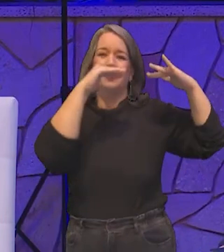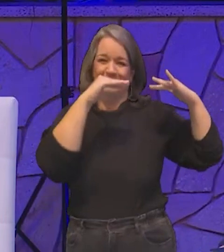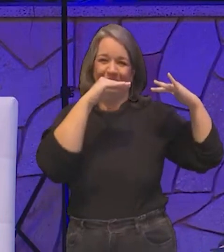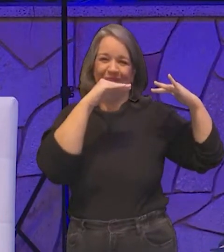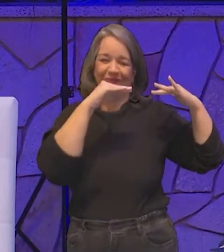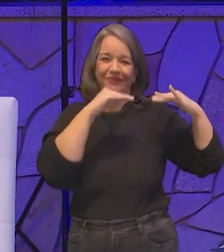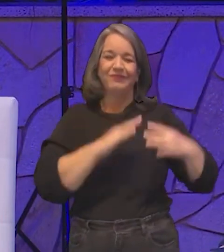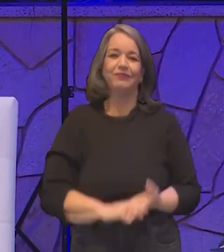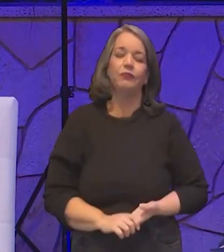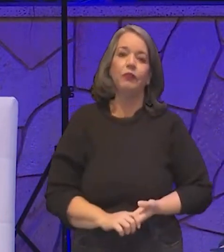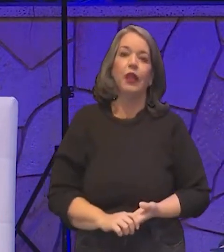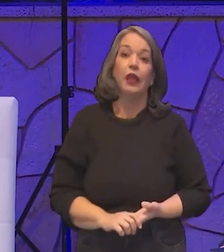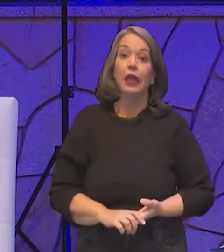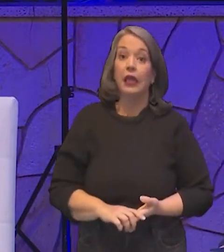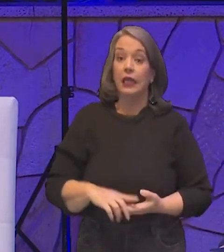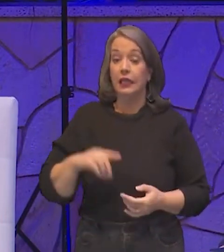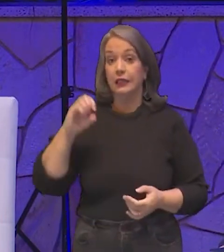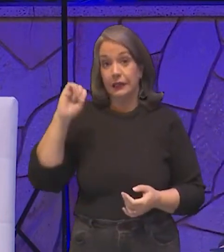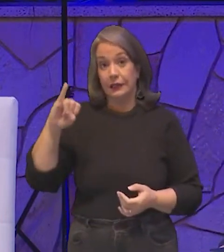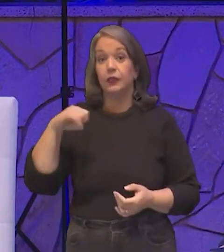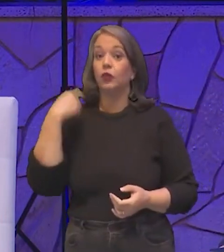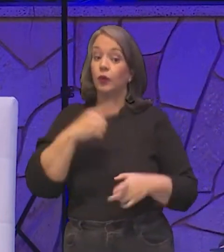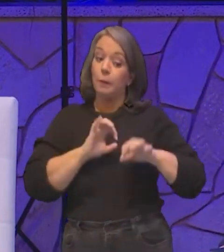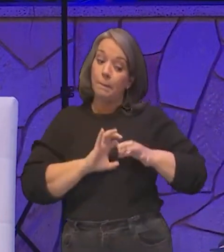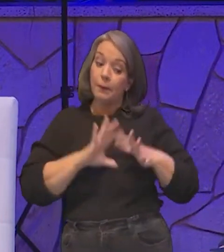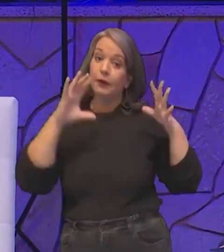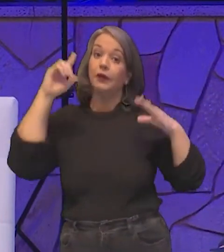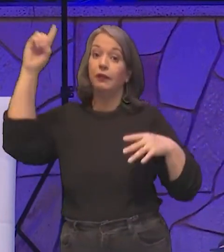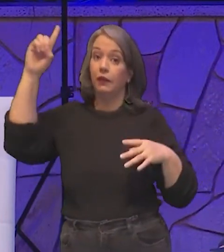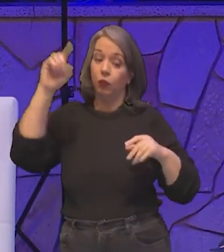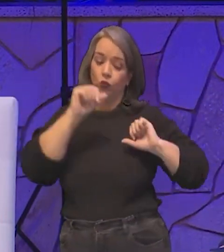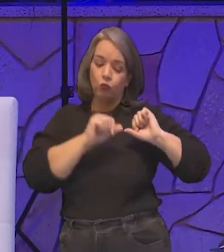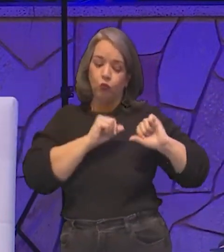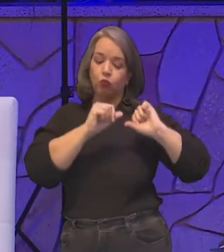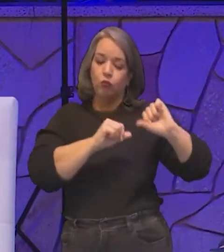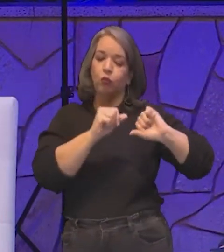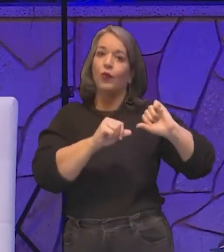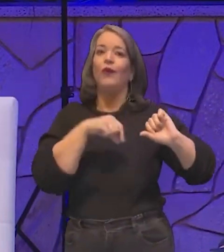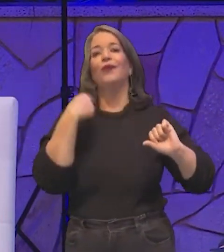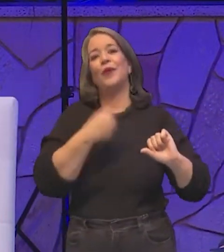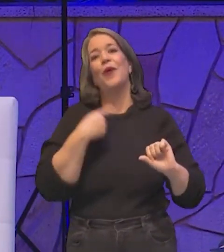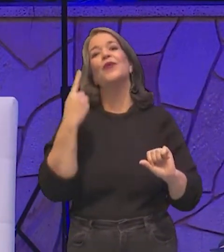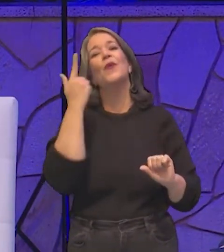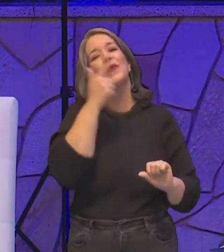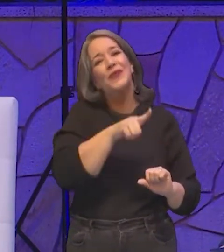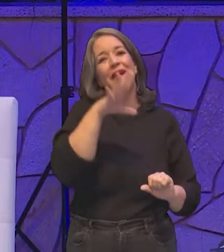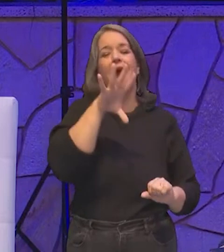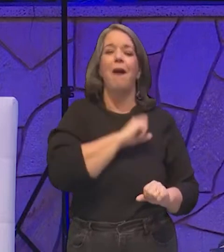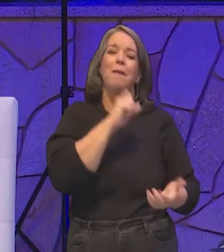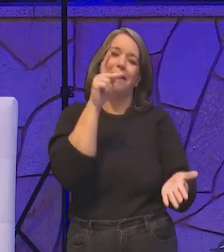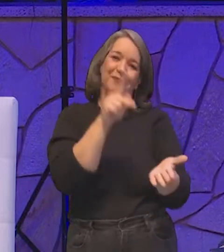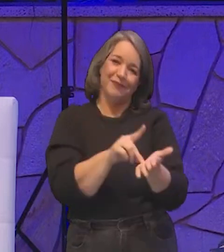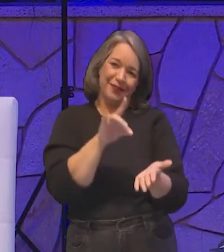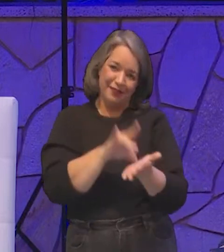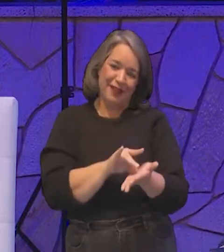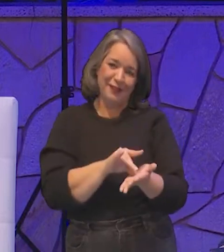que nós podemos de fato amar dessa forma. Queridos, que nós não nos acomodemos